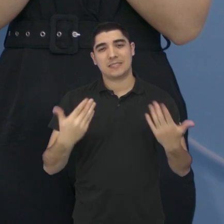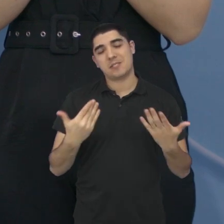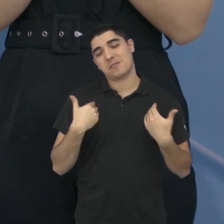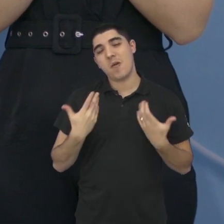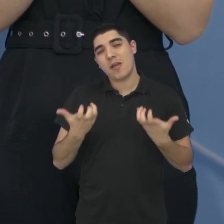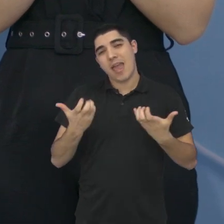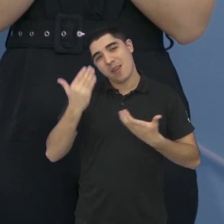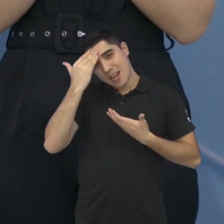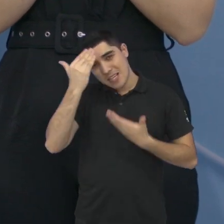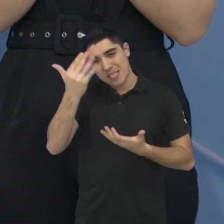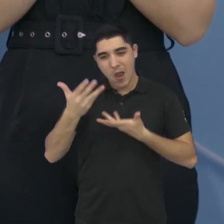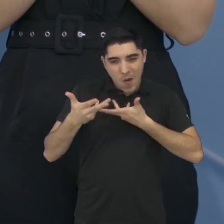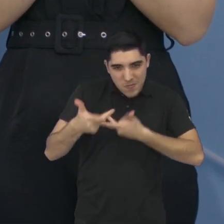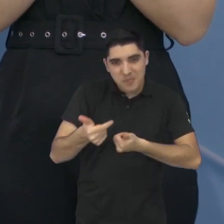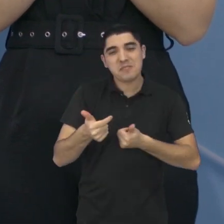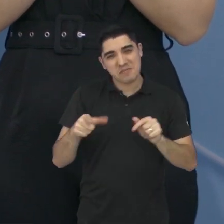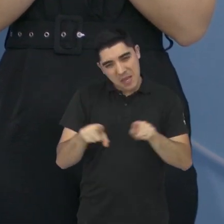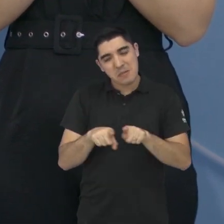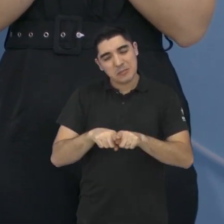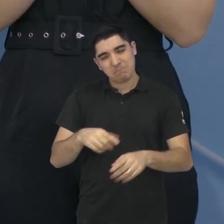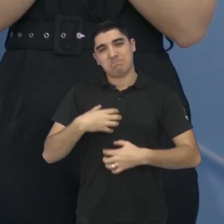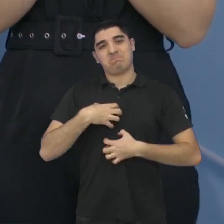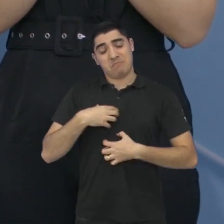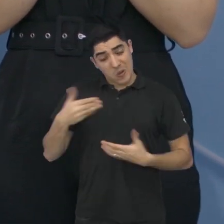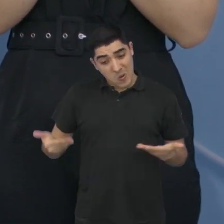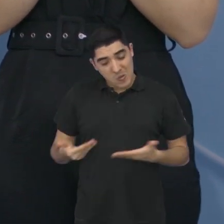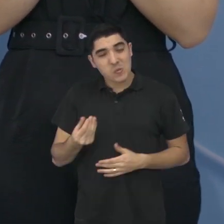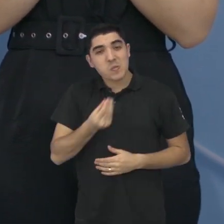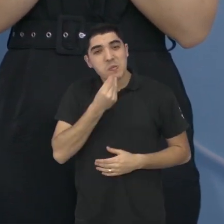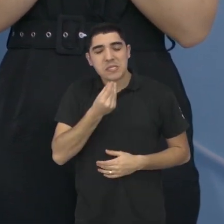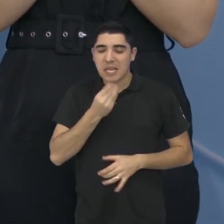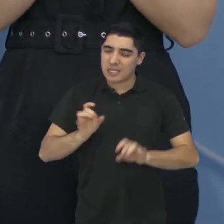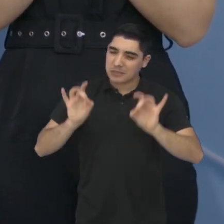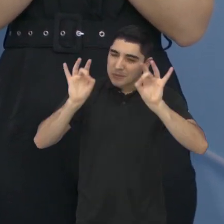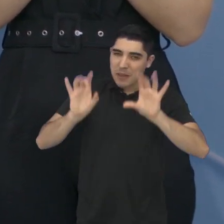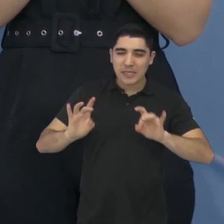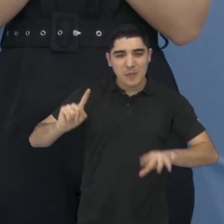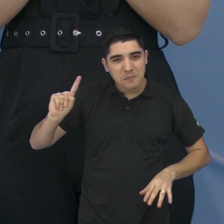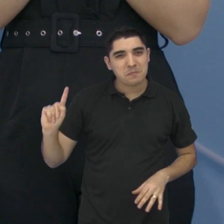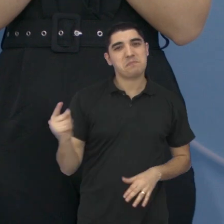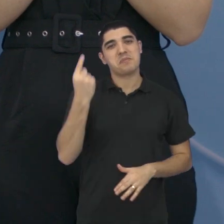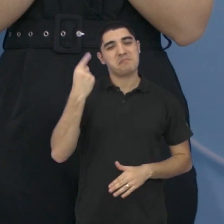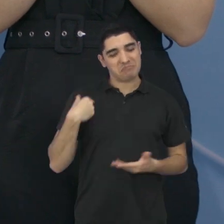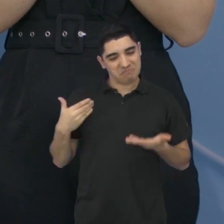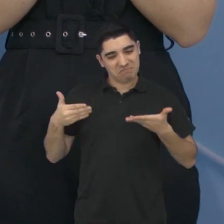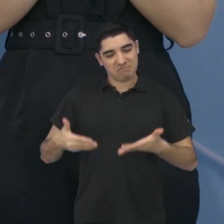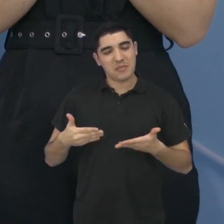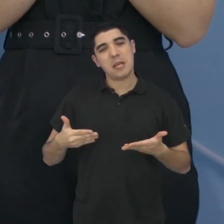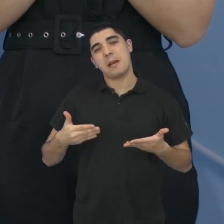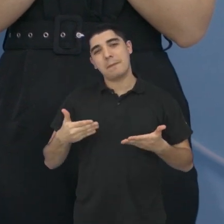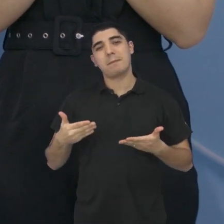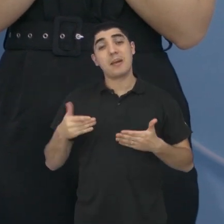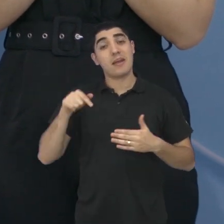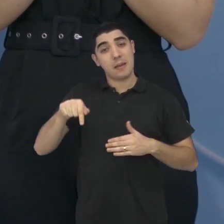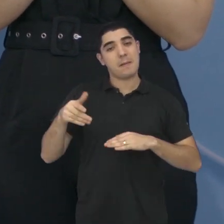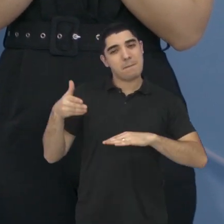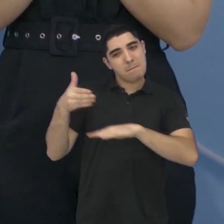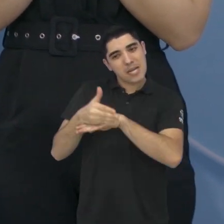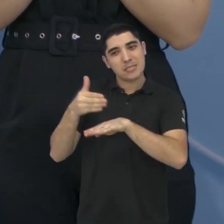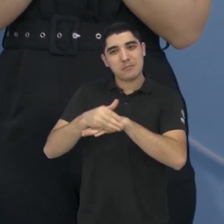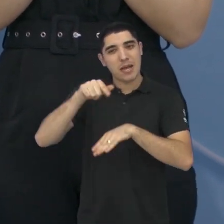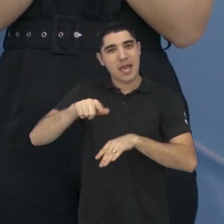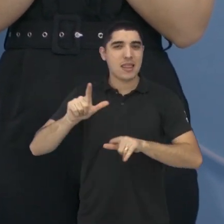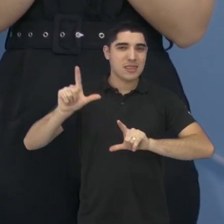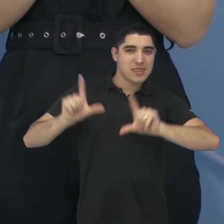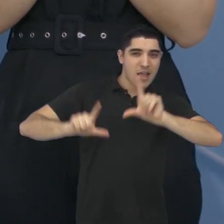Bom, antes de mais nada, eu queria agradecer o convite também. É uma oportunidade ímpar participar desse tipo